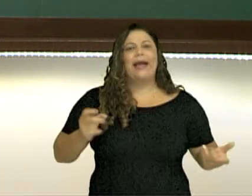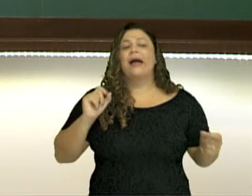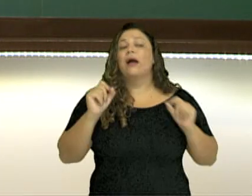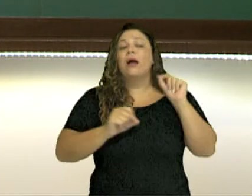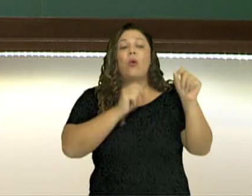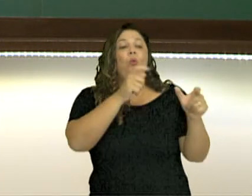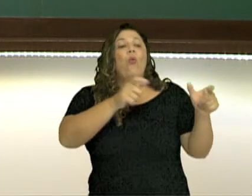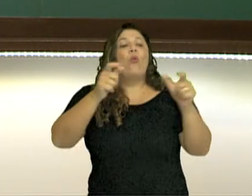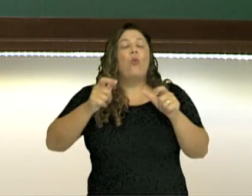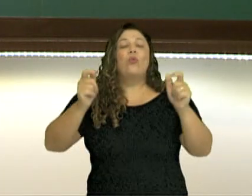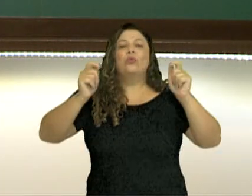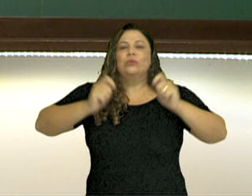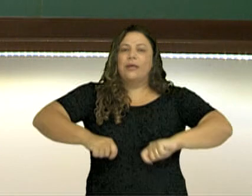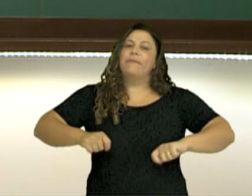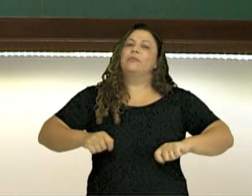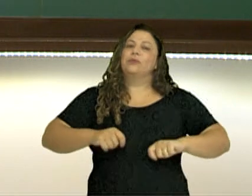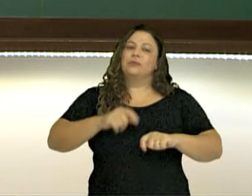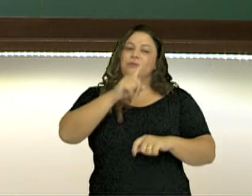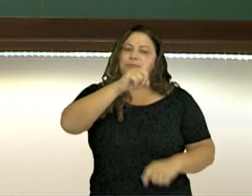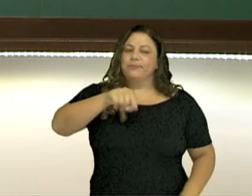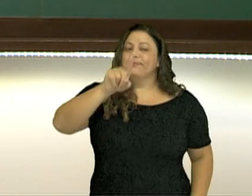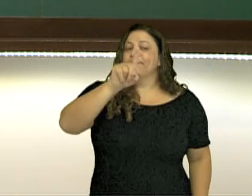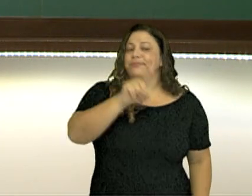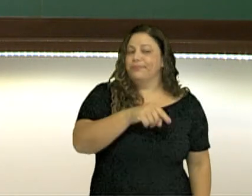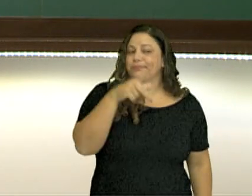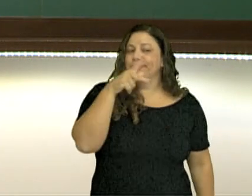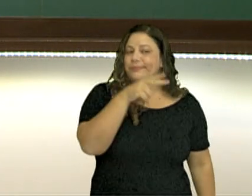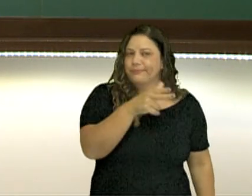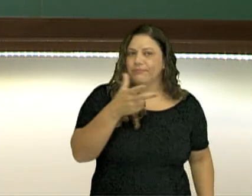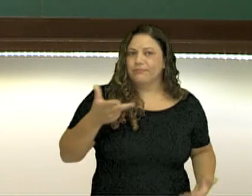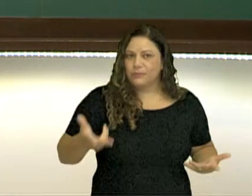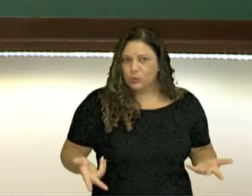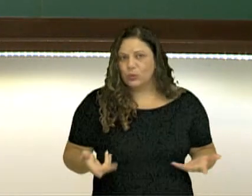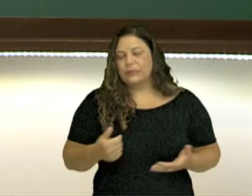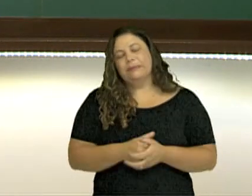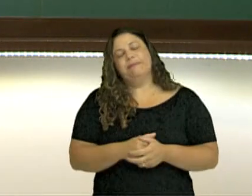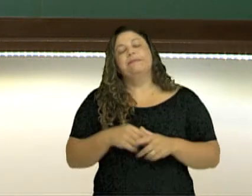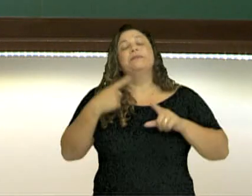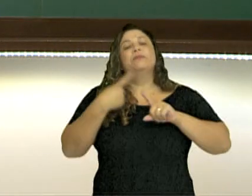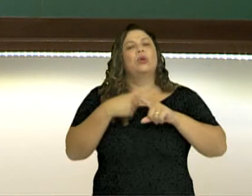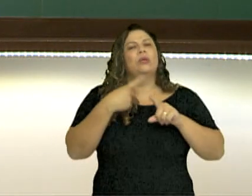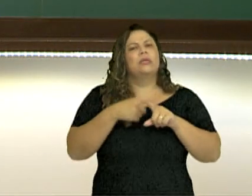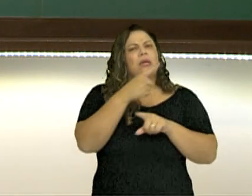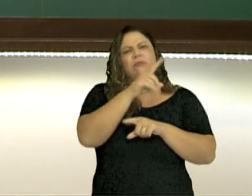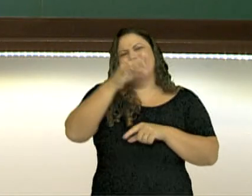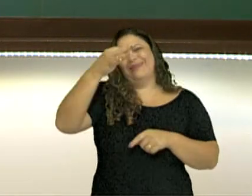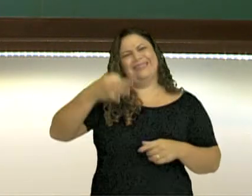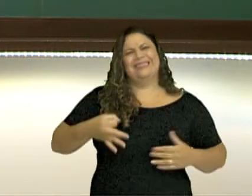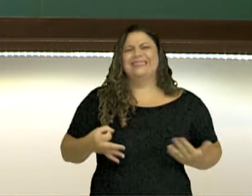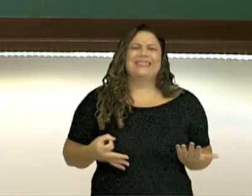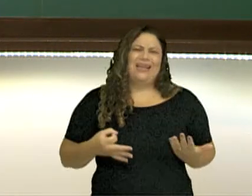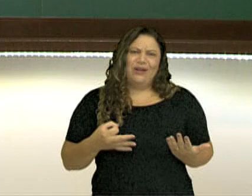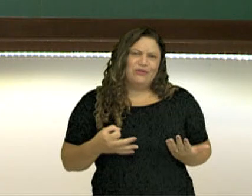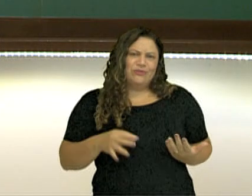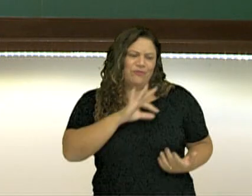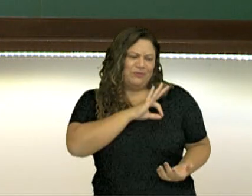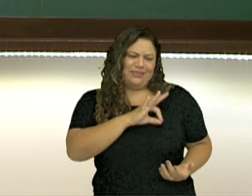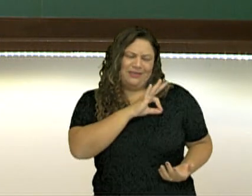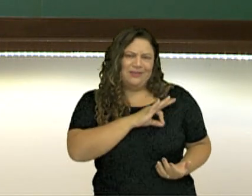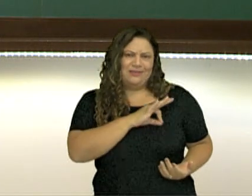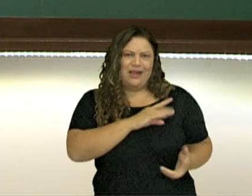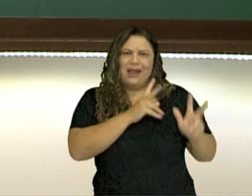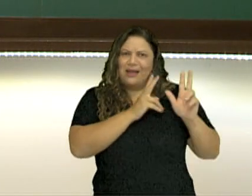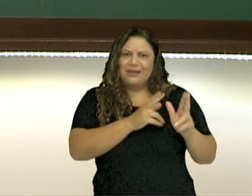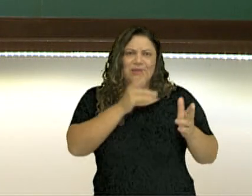aonde é possível economizar, ou seja, onde cortar. Porque não é ideal também você gastar a mesma coisa que você recebe e